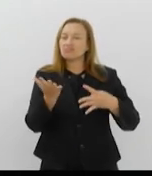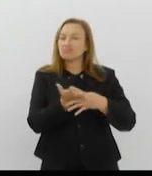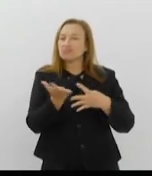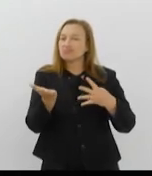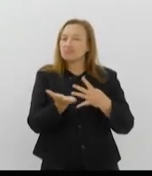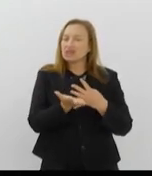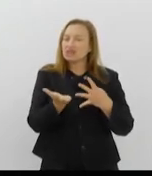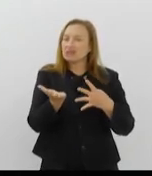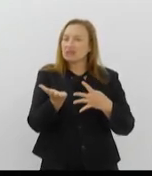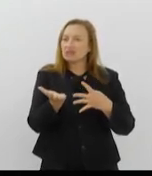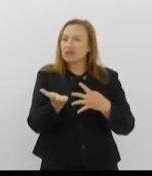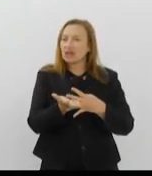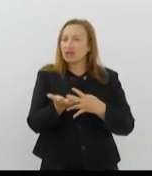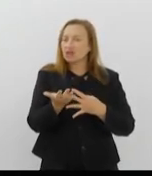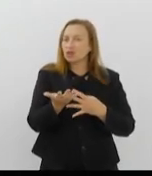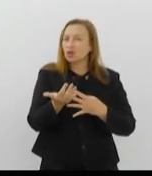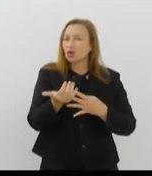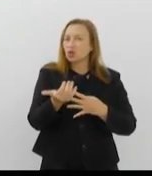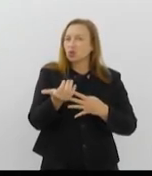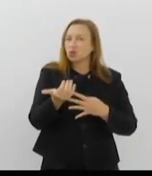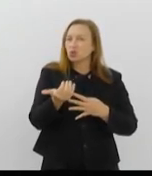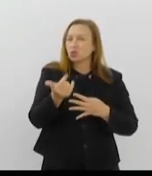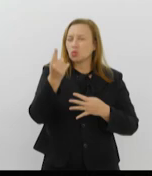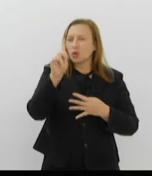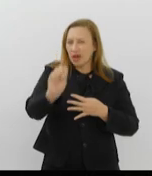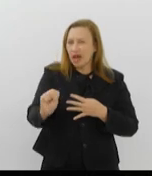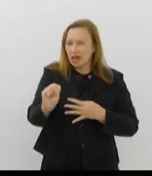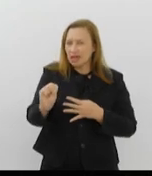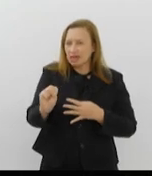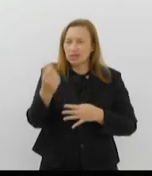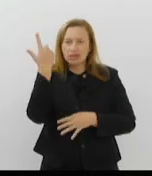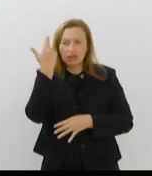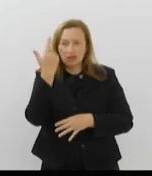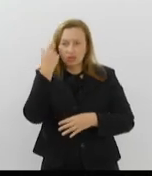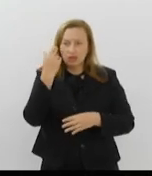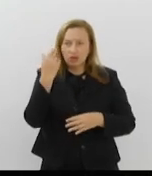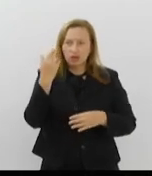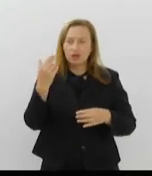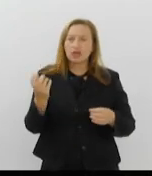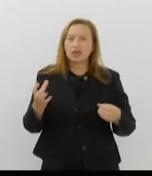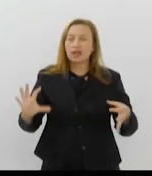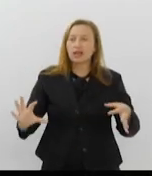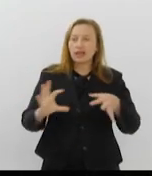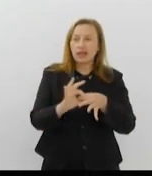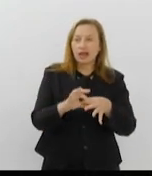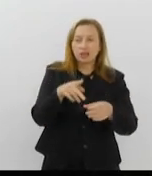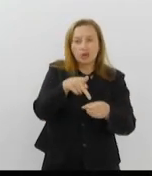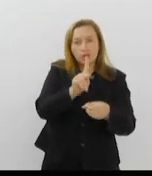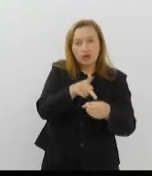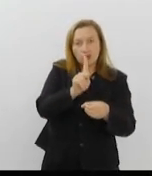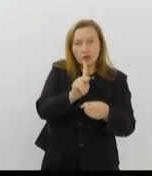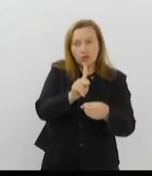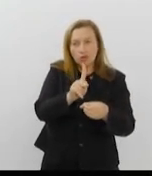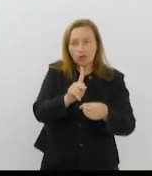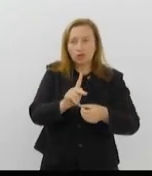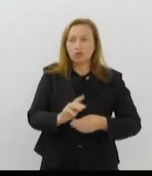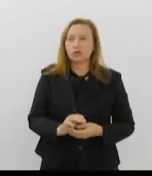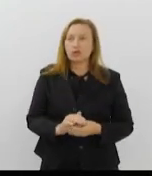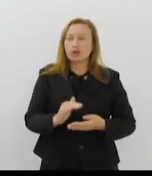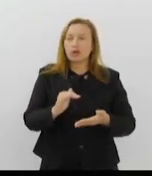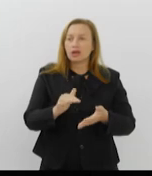significativa do gás natural que é associado ao petróleo e rejeta para tirar mais